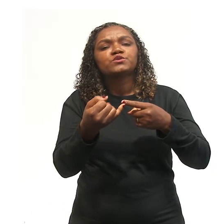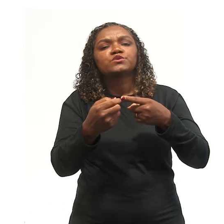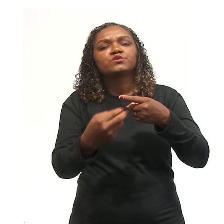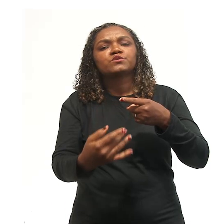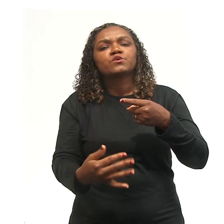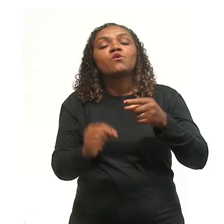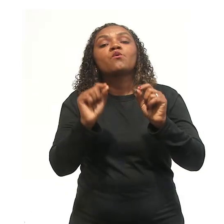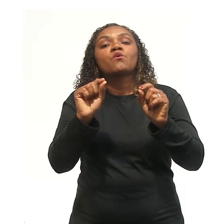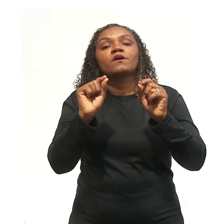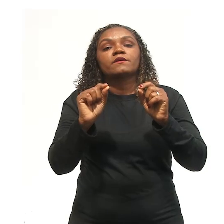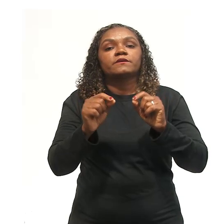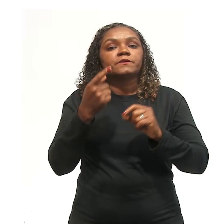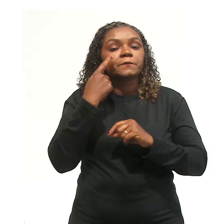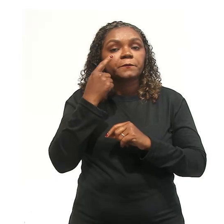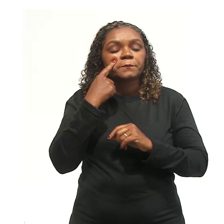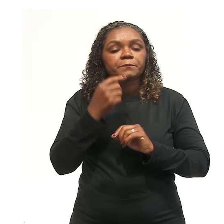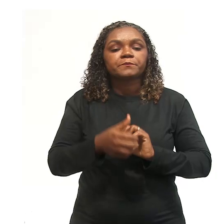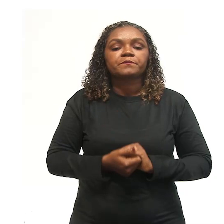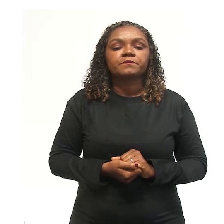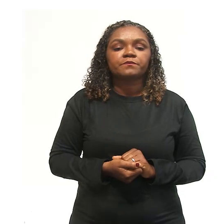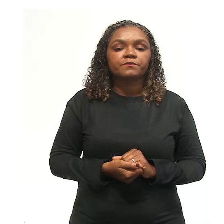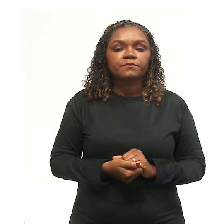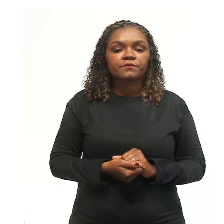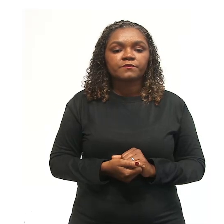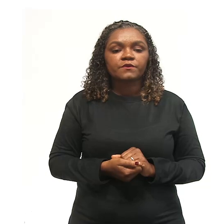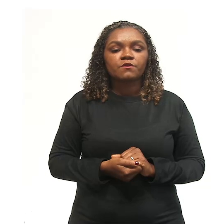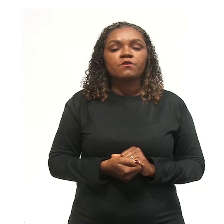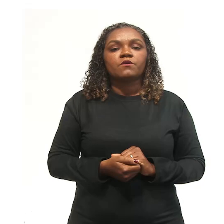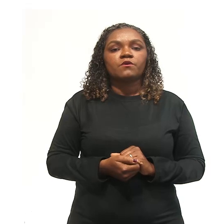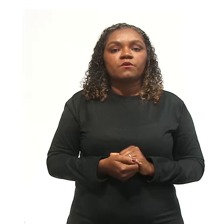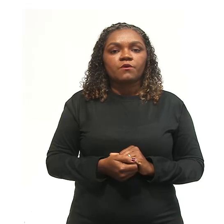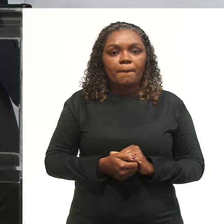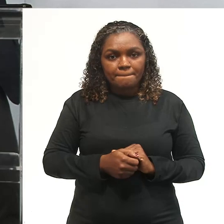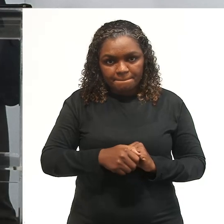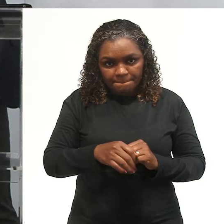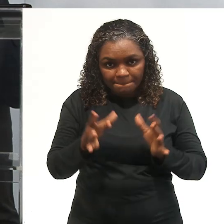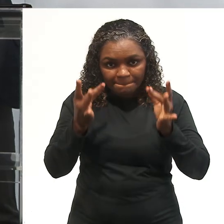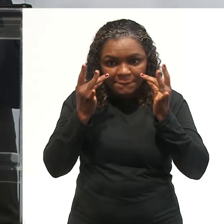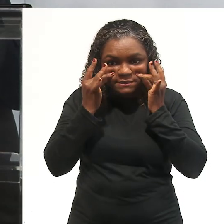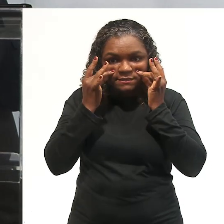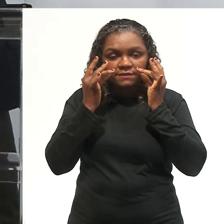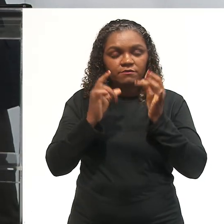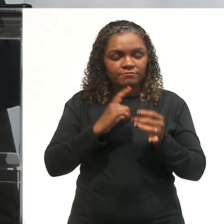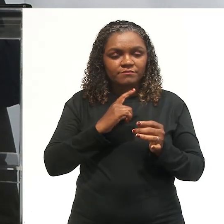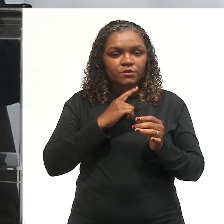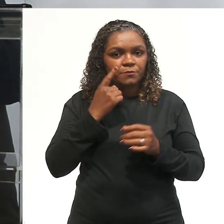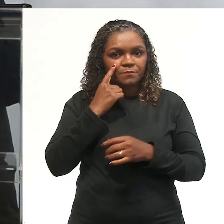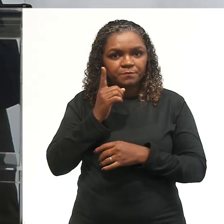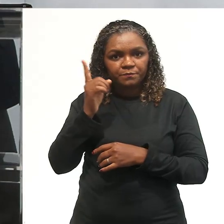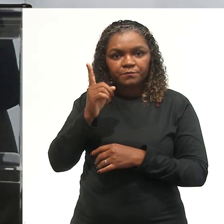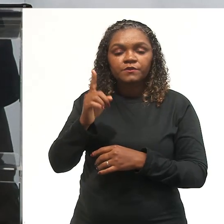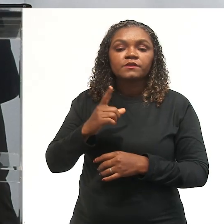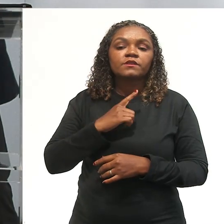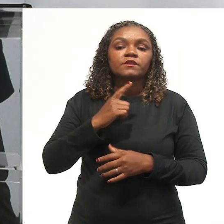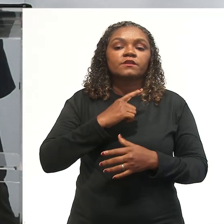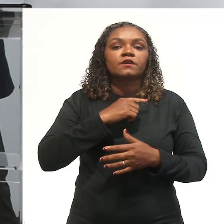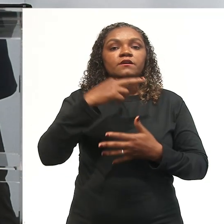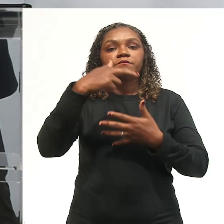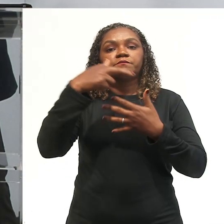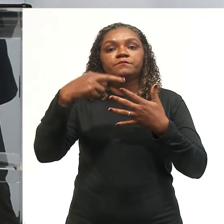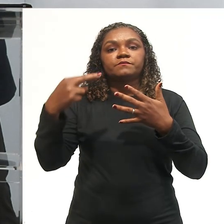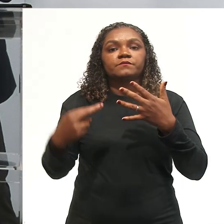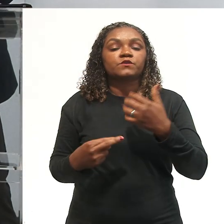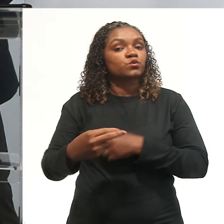justificativa. E olha só que interessante. No caso do pregão presencial, a gente inclusive citou isso aqui, 2 requisitos